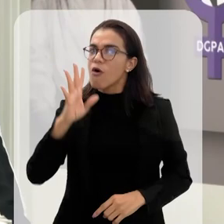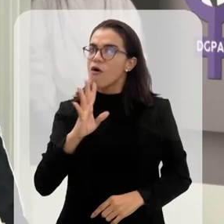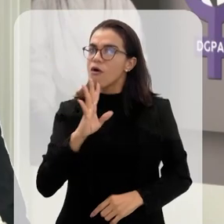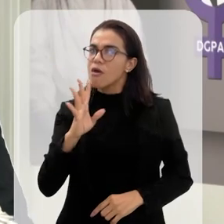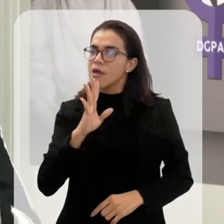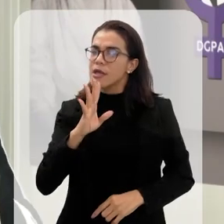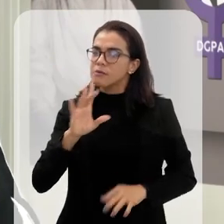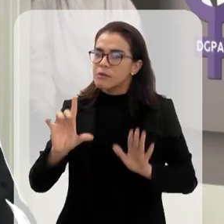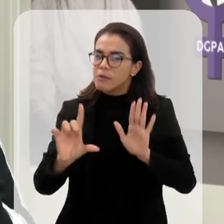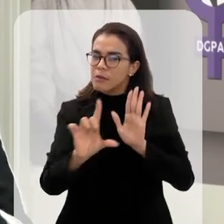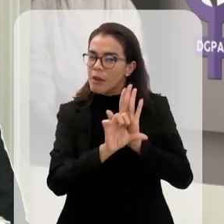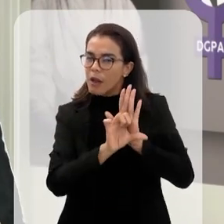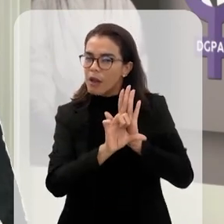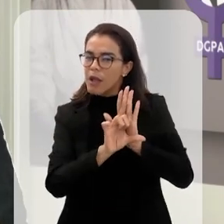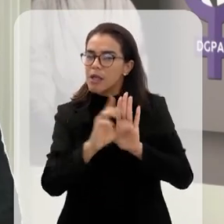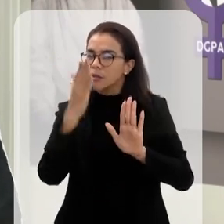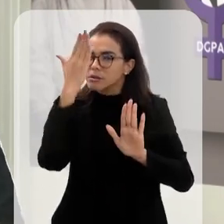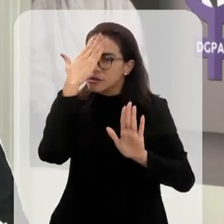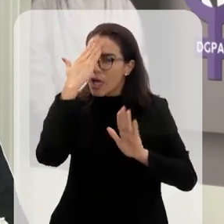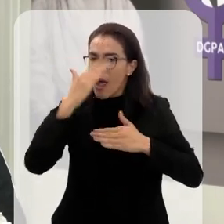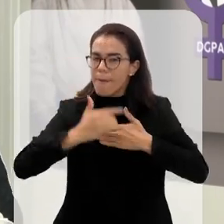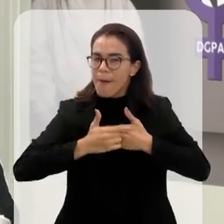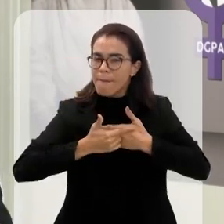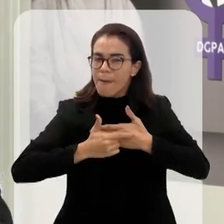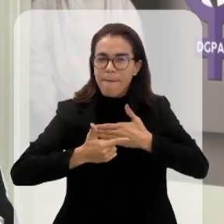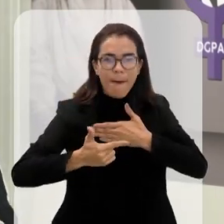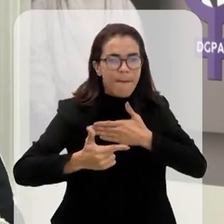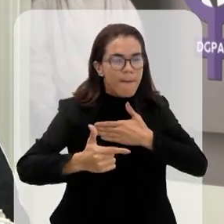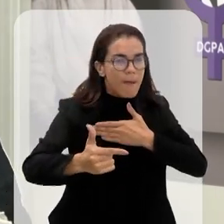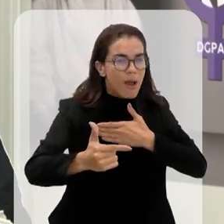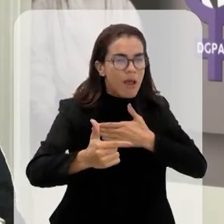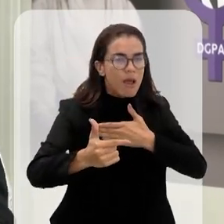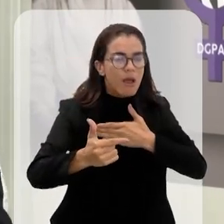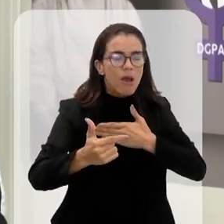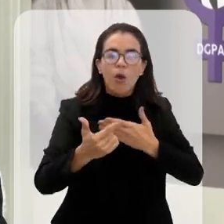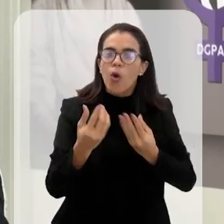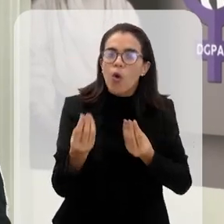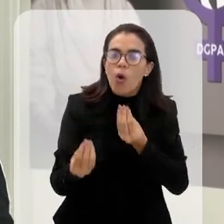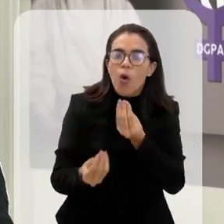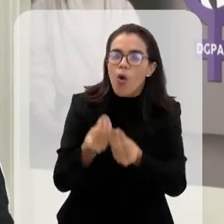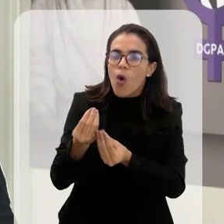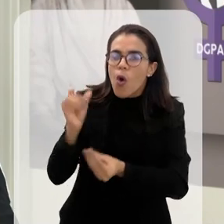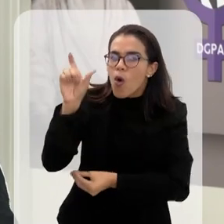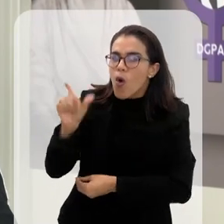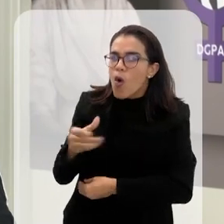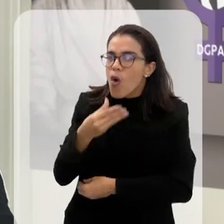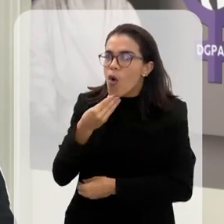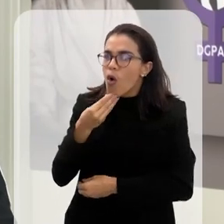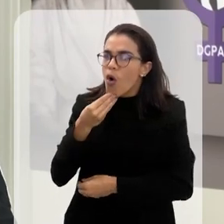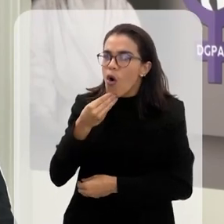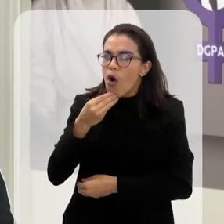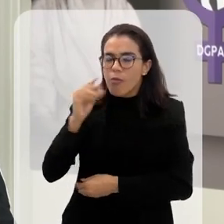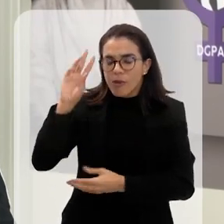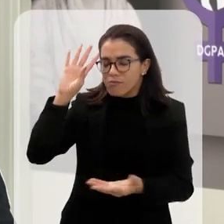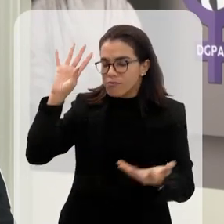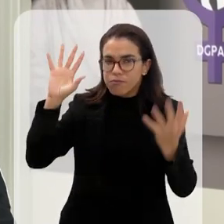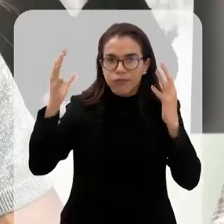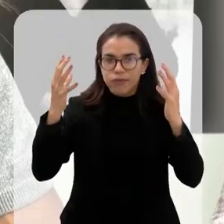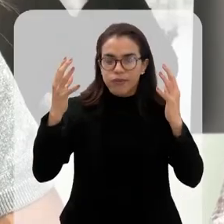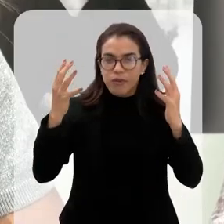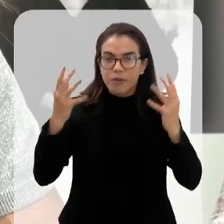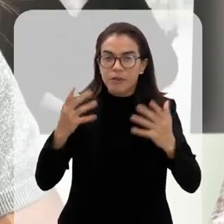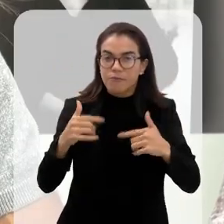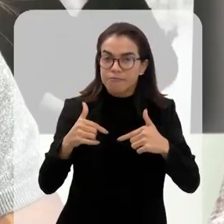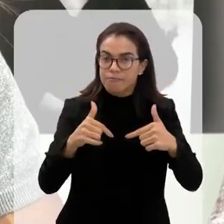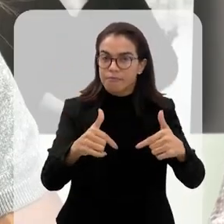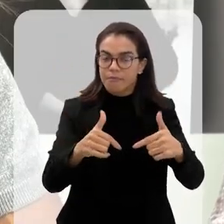da lei, do que acontece. O que a senhora acha que leva esse homem a fazer isso?